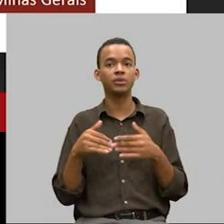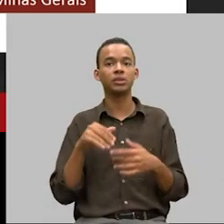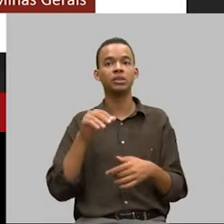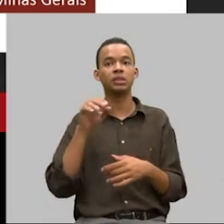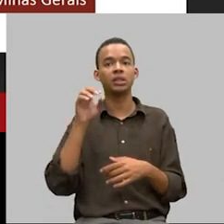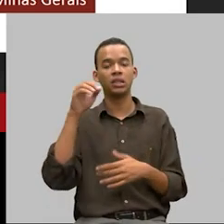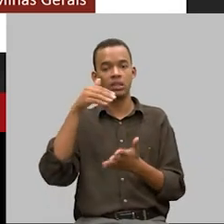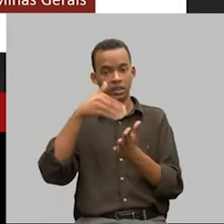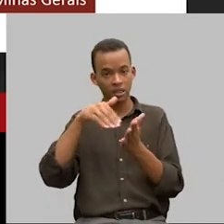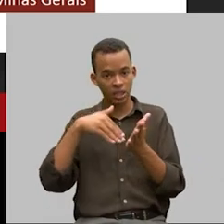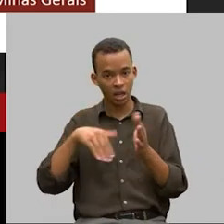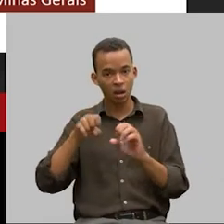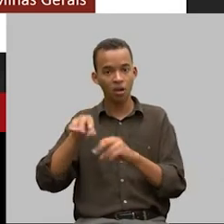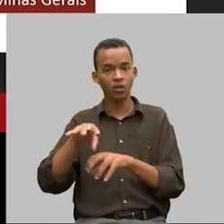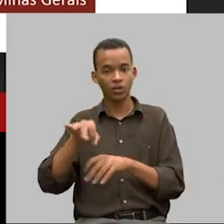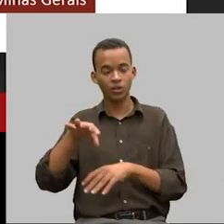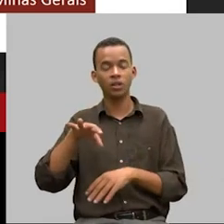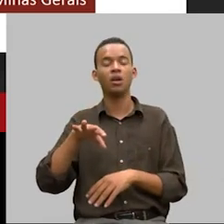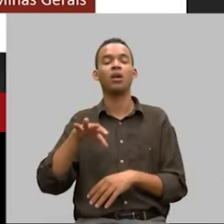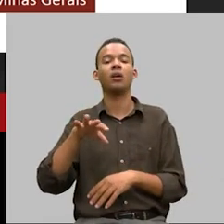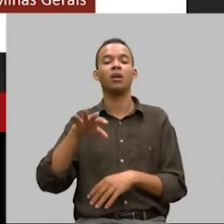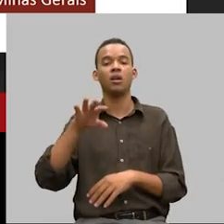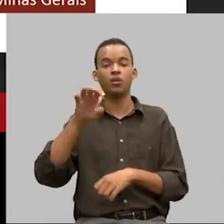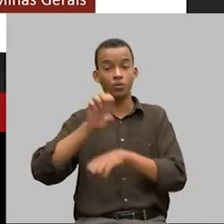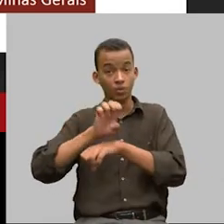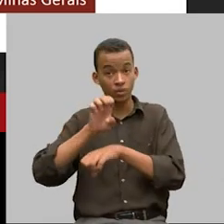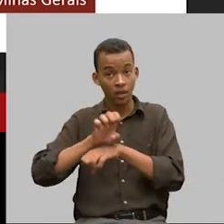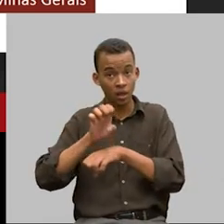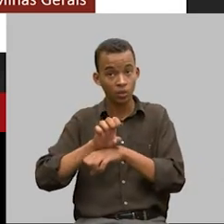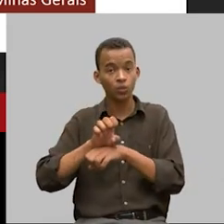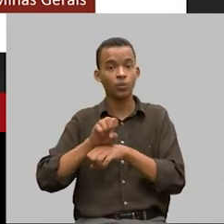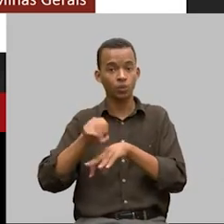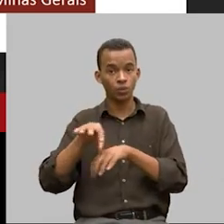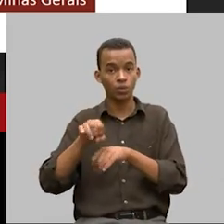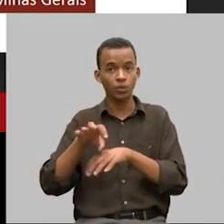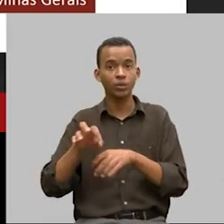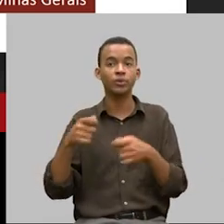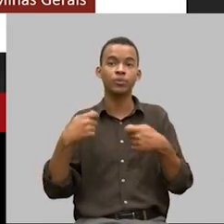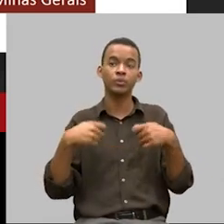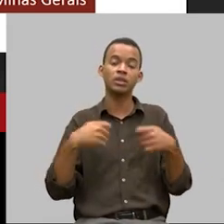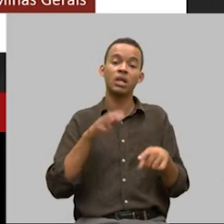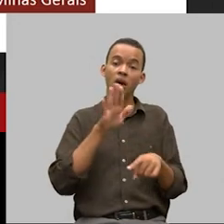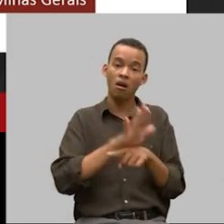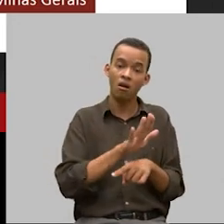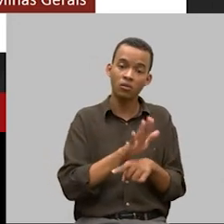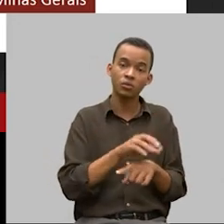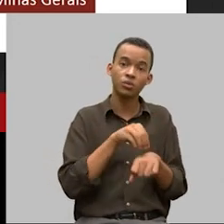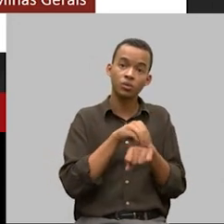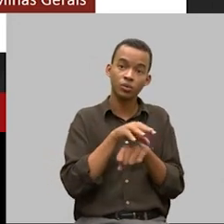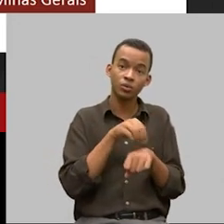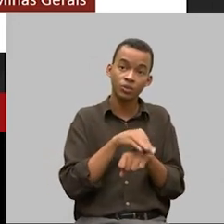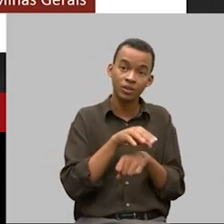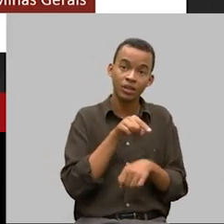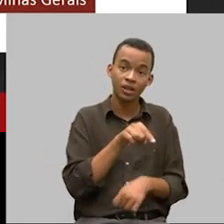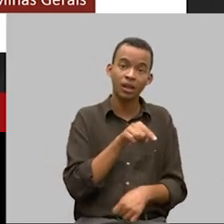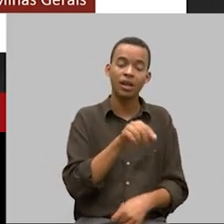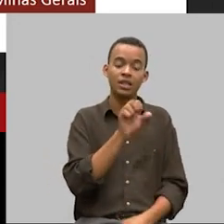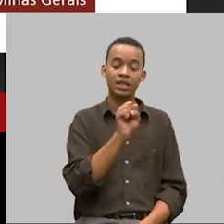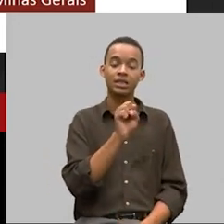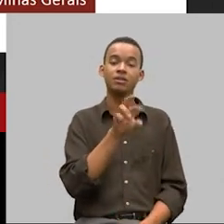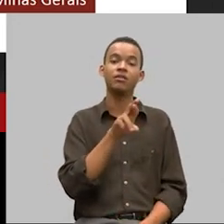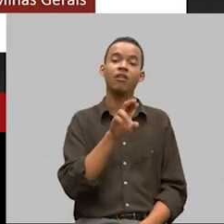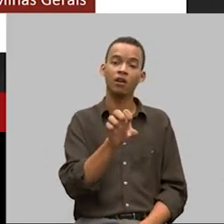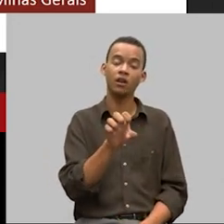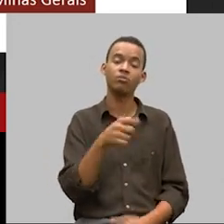estão completamente perdidas tá E pelo menos as que eu tenho lidado tô falando da minha realidade das escolas que estão próximas da